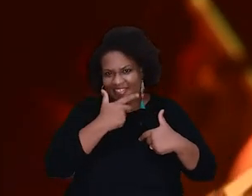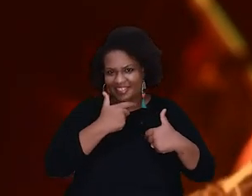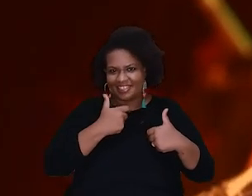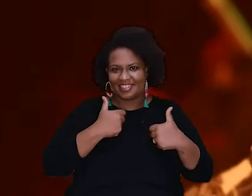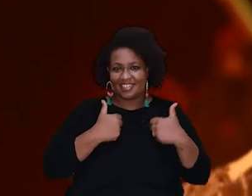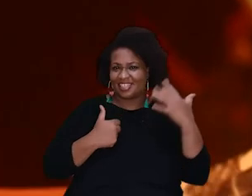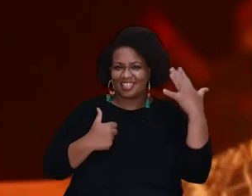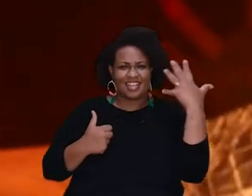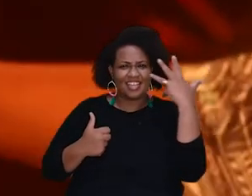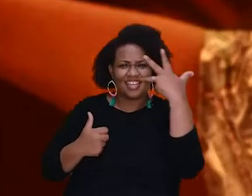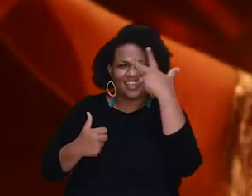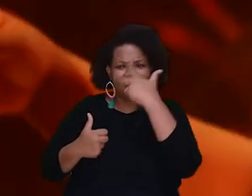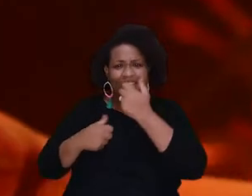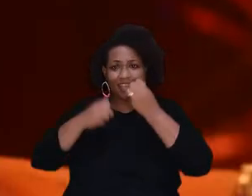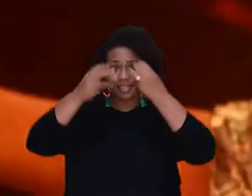Lindo,